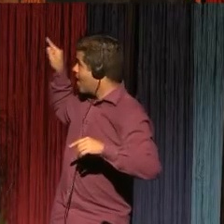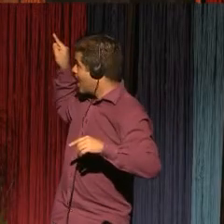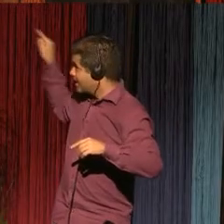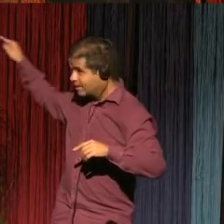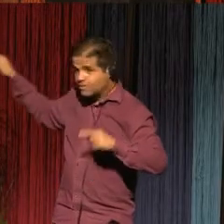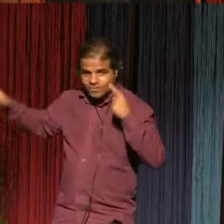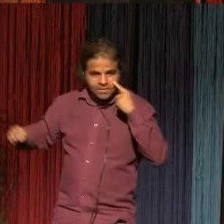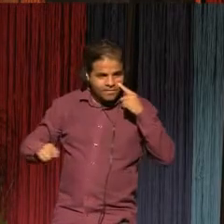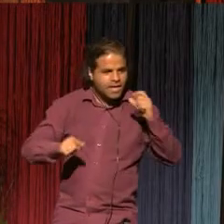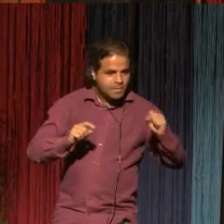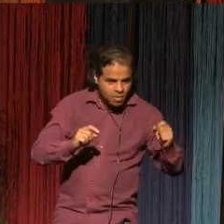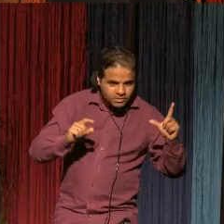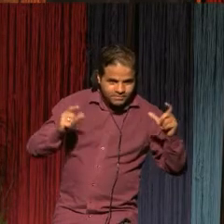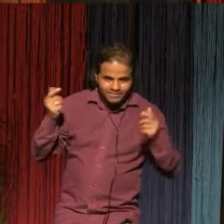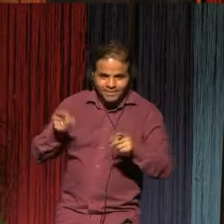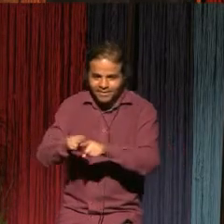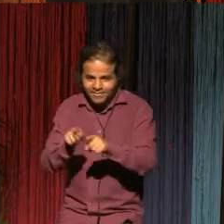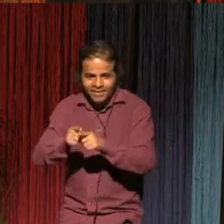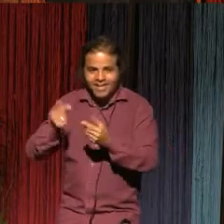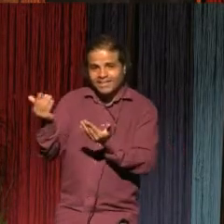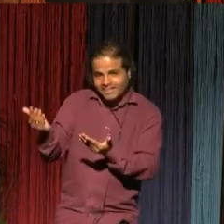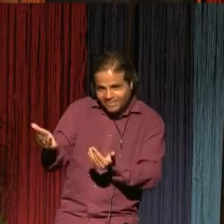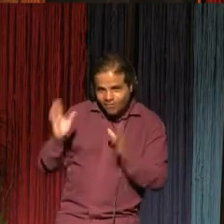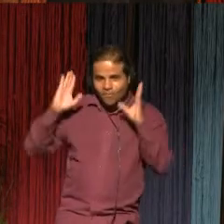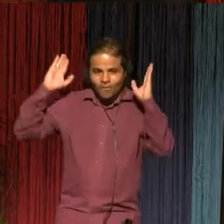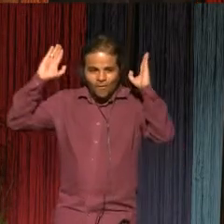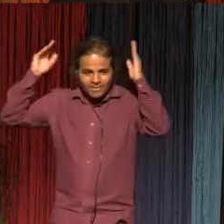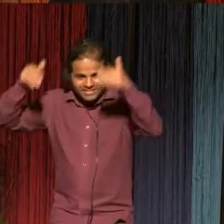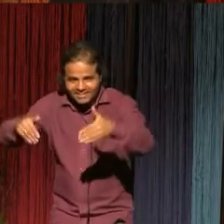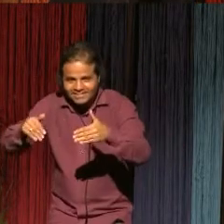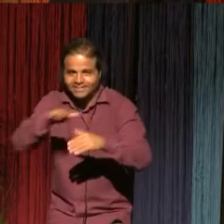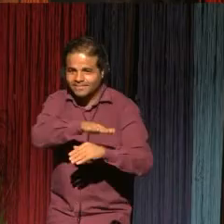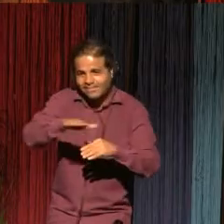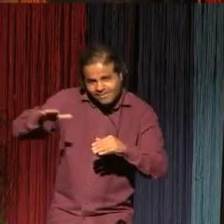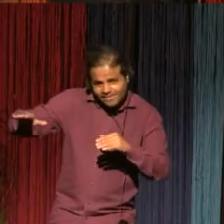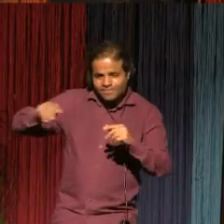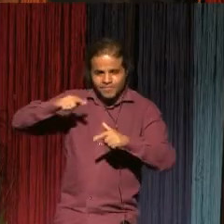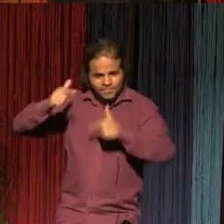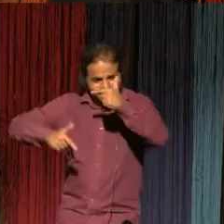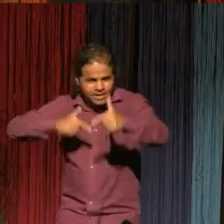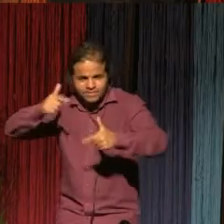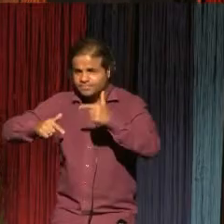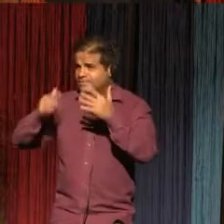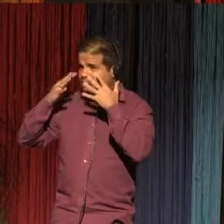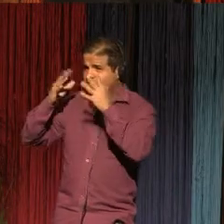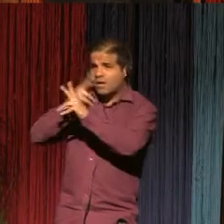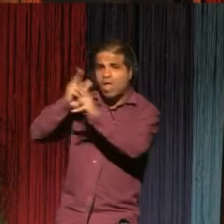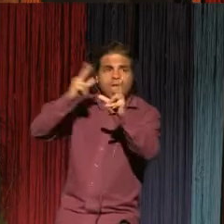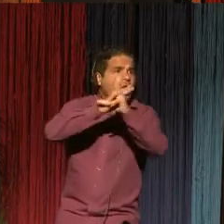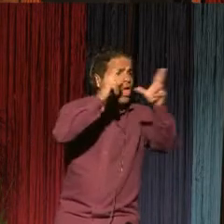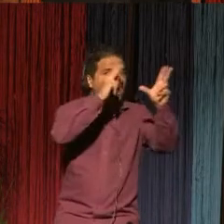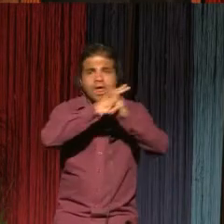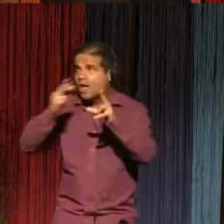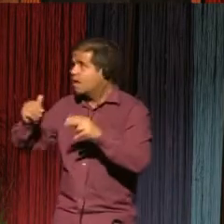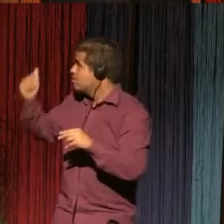veem um jovem na escola se concentrando no trabalho, embora haja muitas distrações à sua